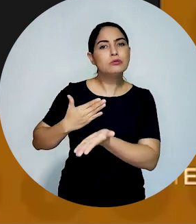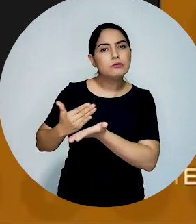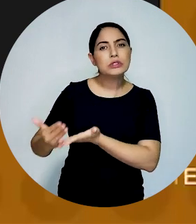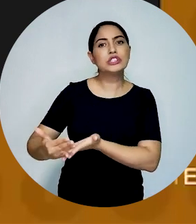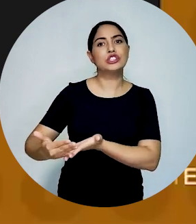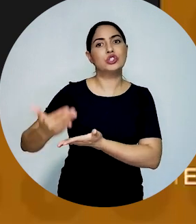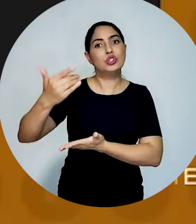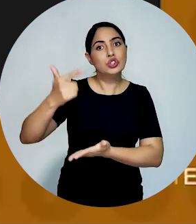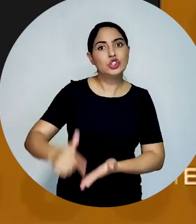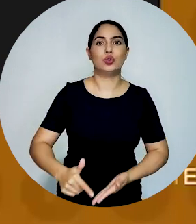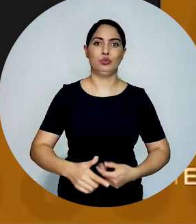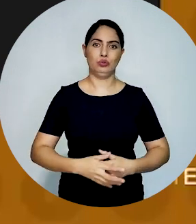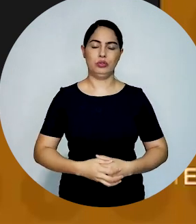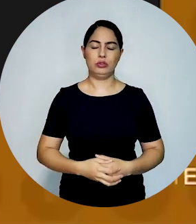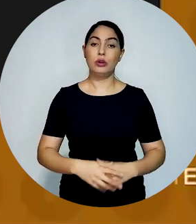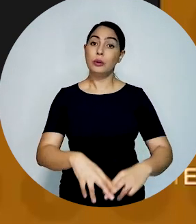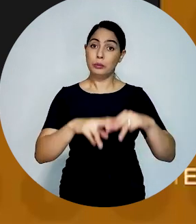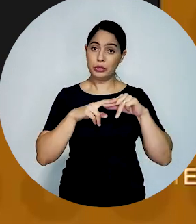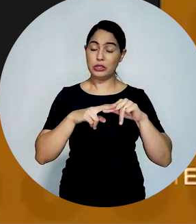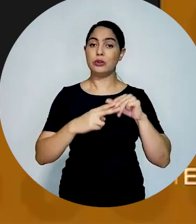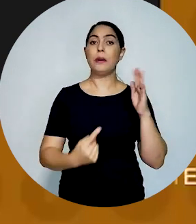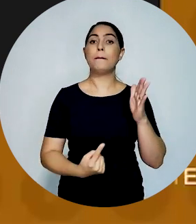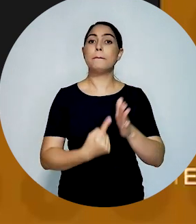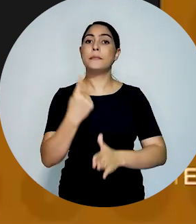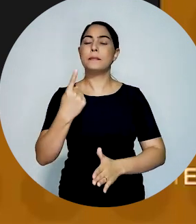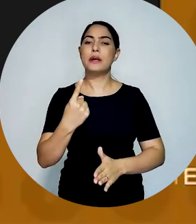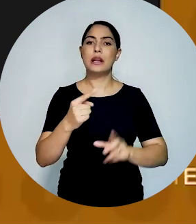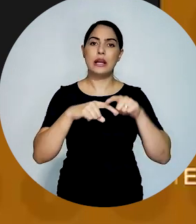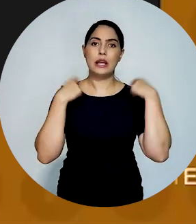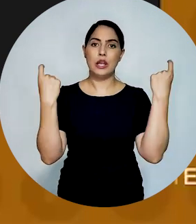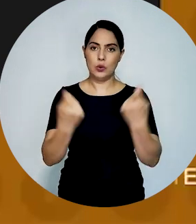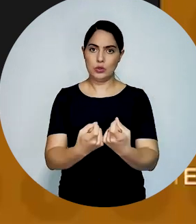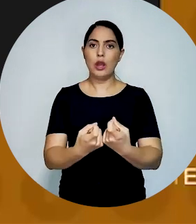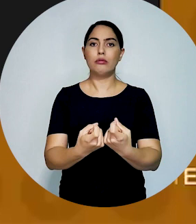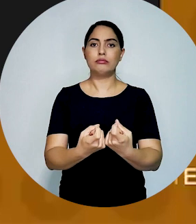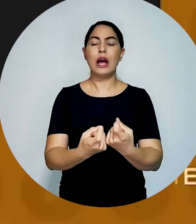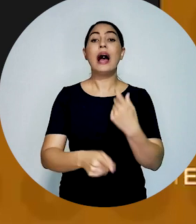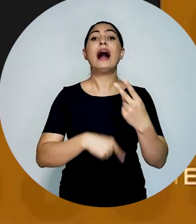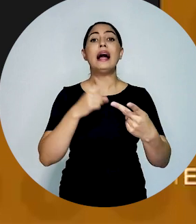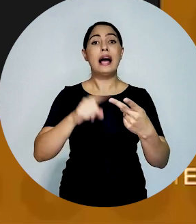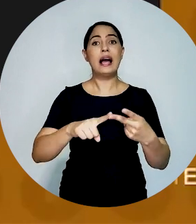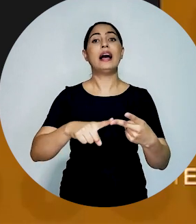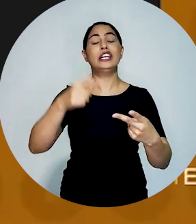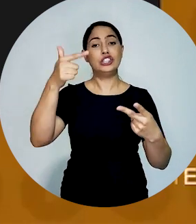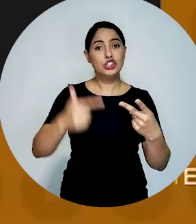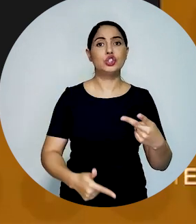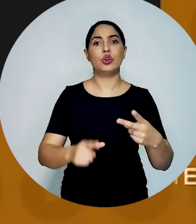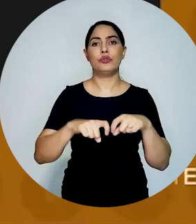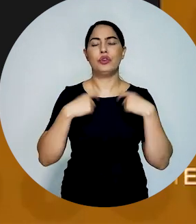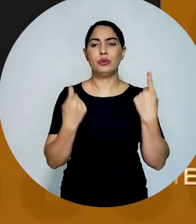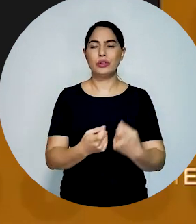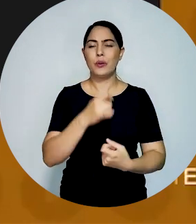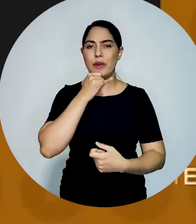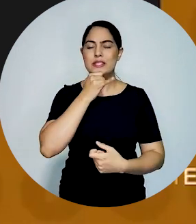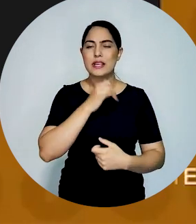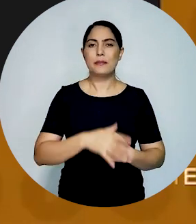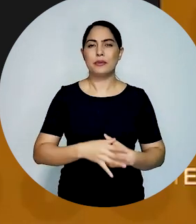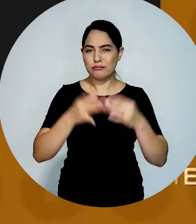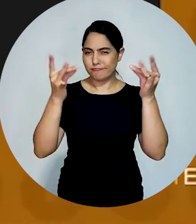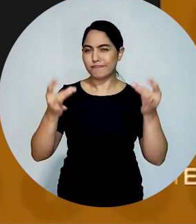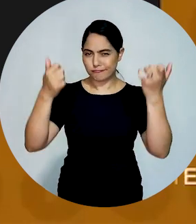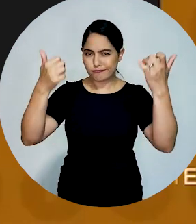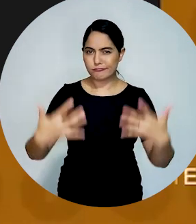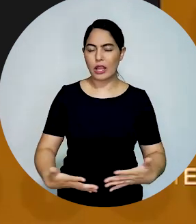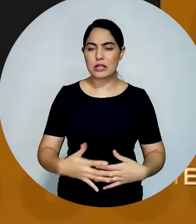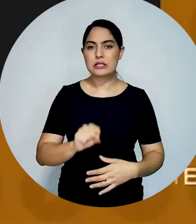sucessório apresentado. E, portanto, eu sempre marco uma segunda reunião, e às vezes, até só para dar um detalhe, quando